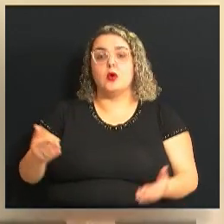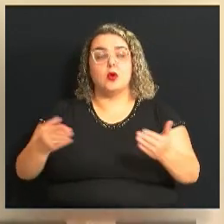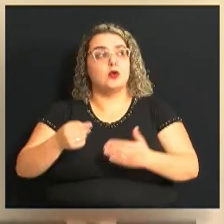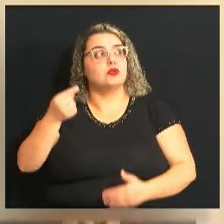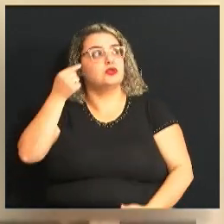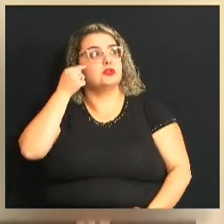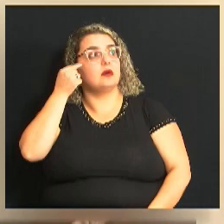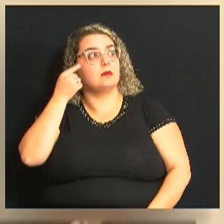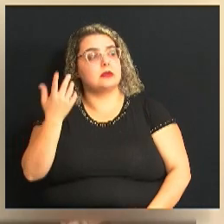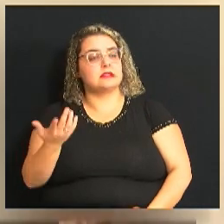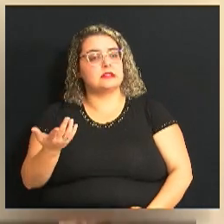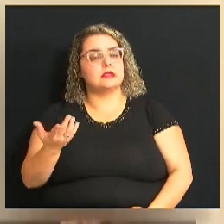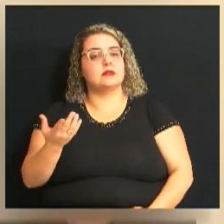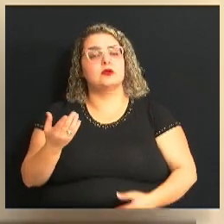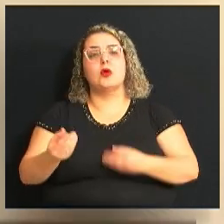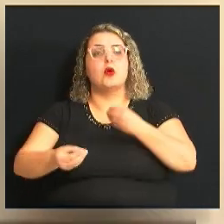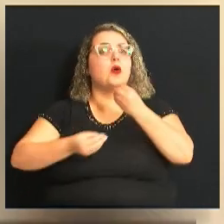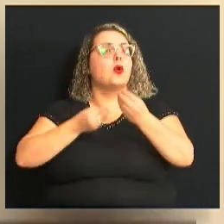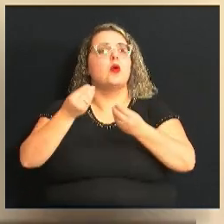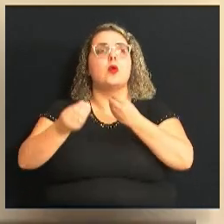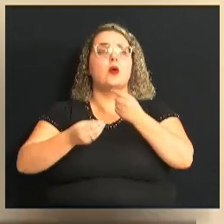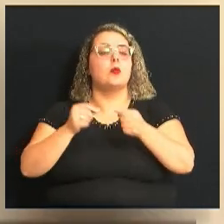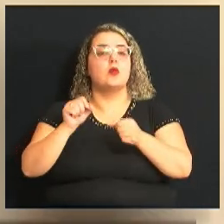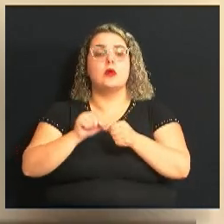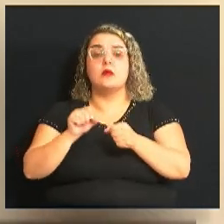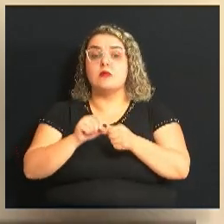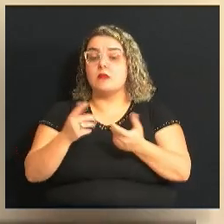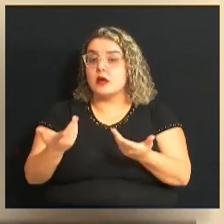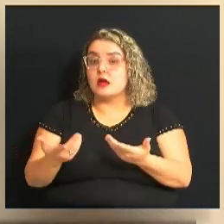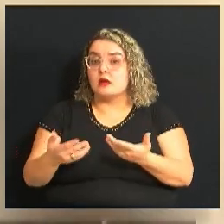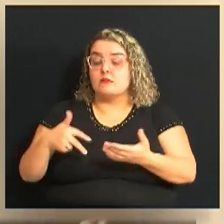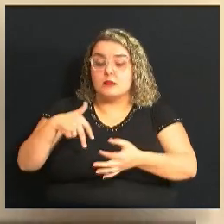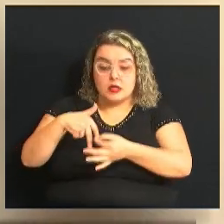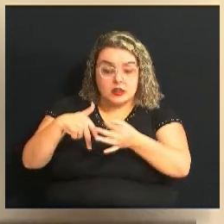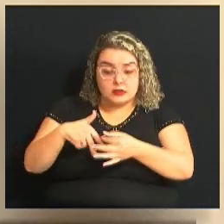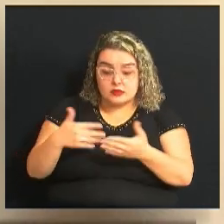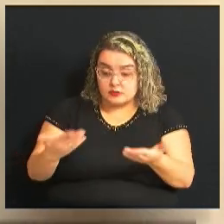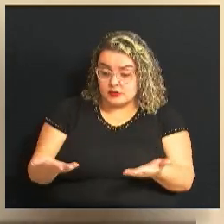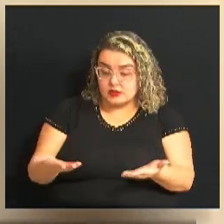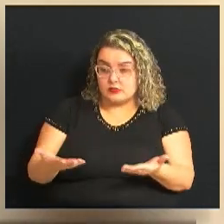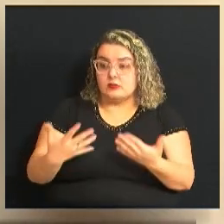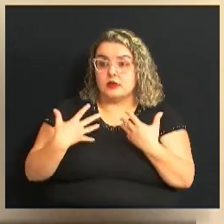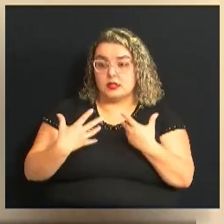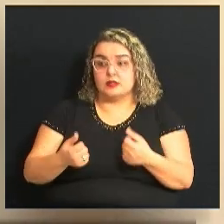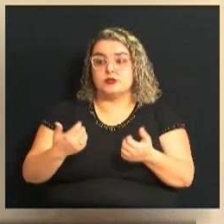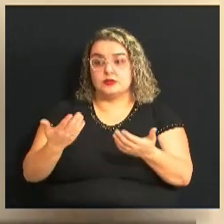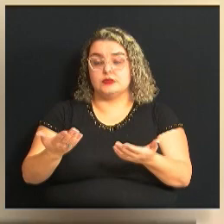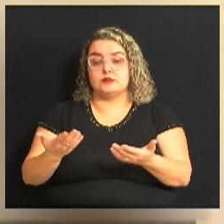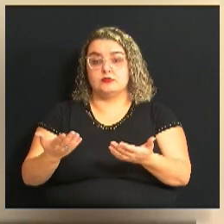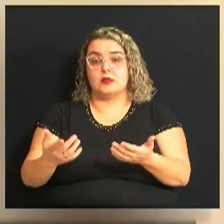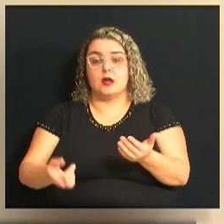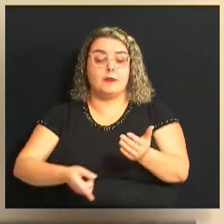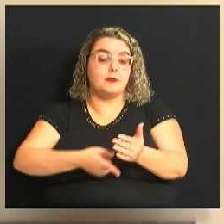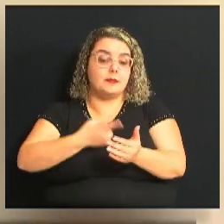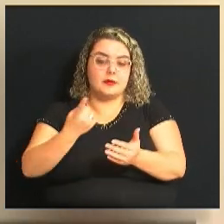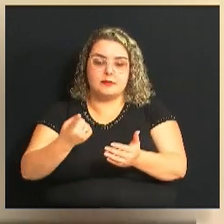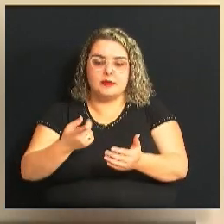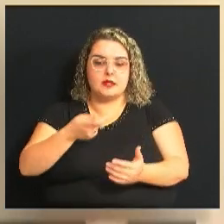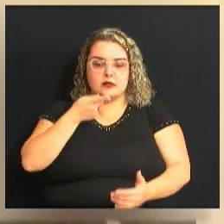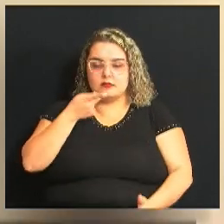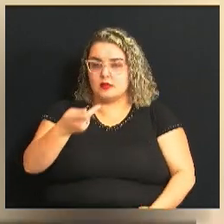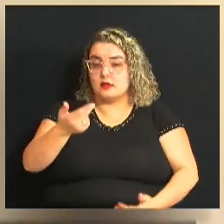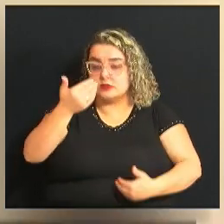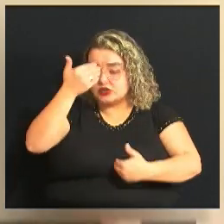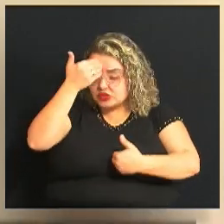como é que faria esse discurso aqui para te receber. E a primeira palavra é de